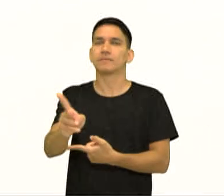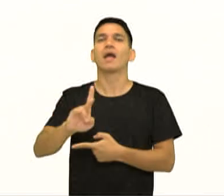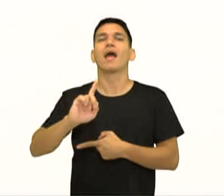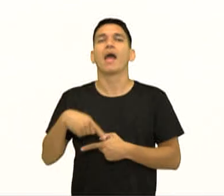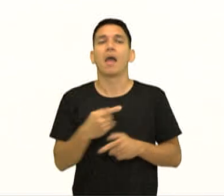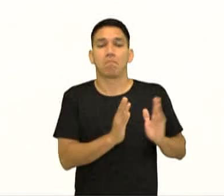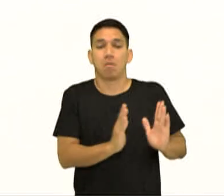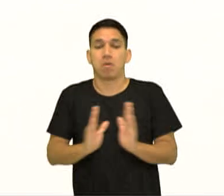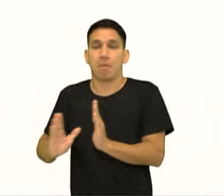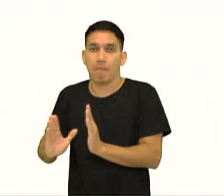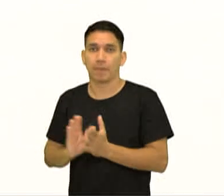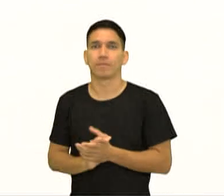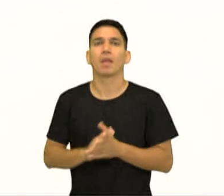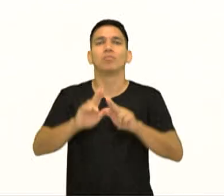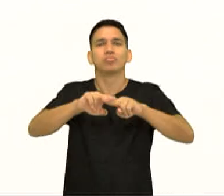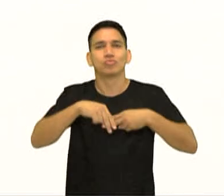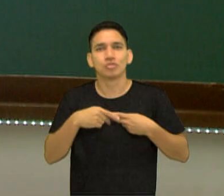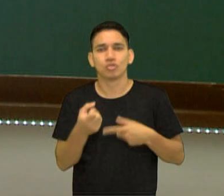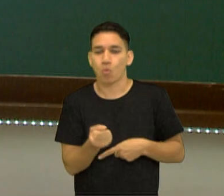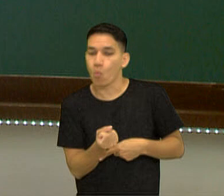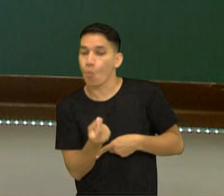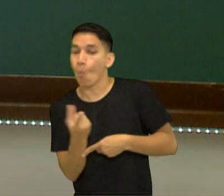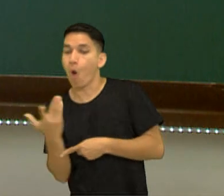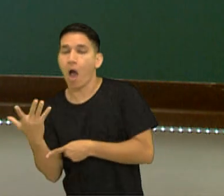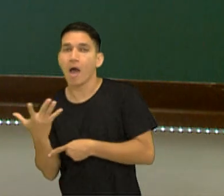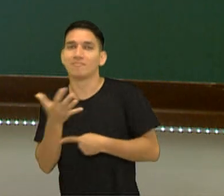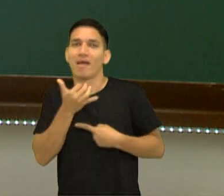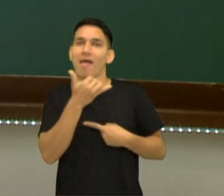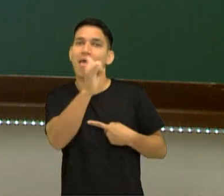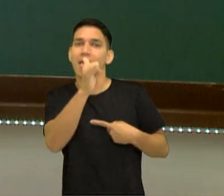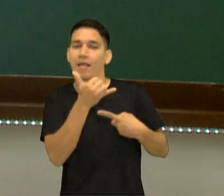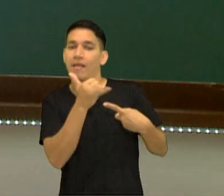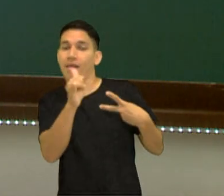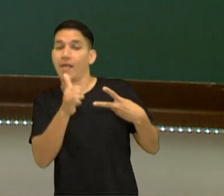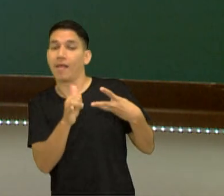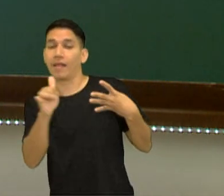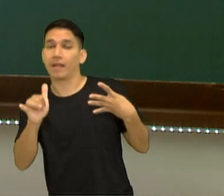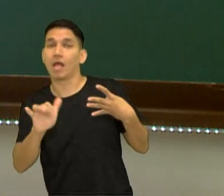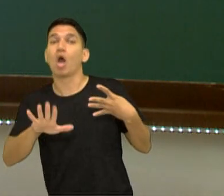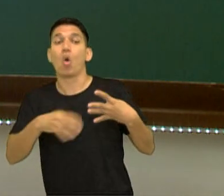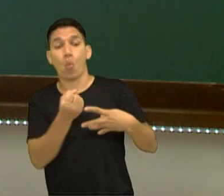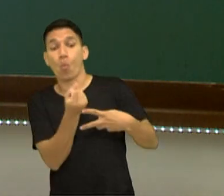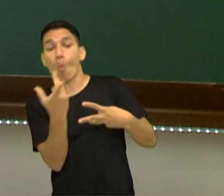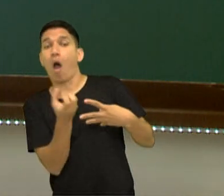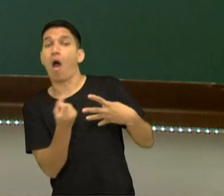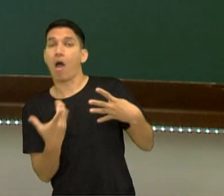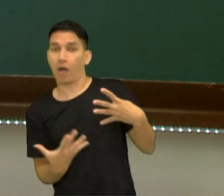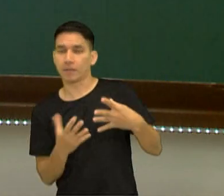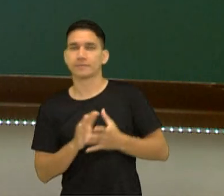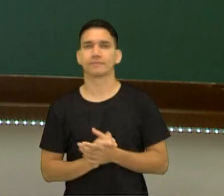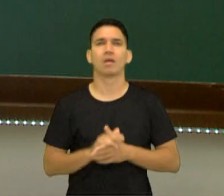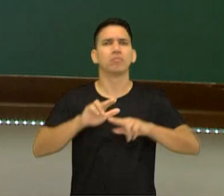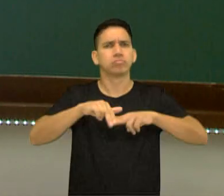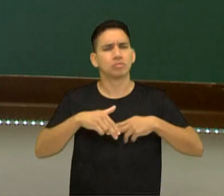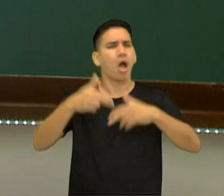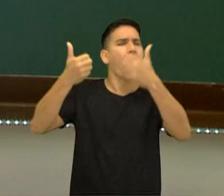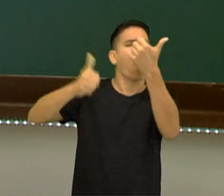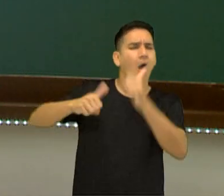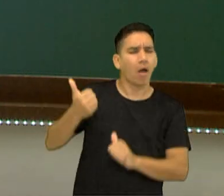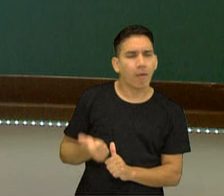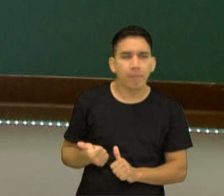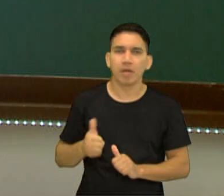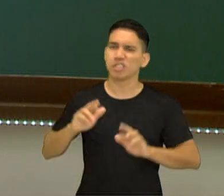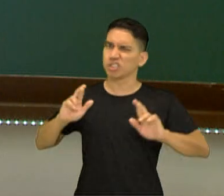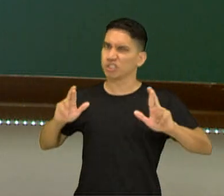conhecidos como quantos de energia. Então o Bohr começou a observar que, diferente dos processos que acontecem aí na nossa física